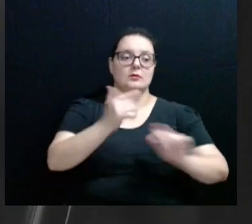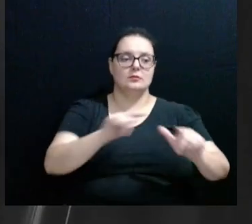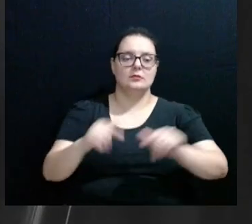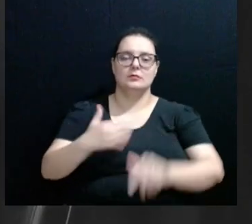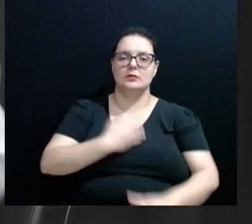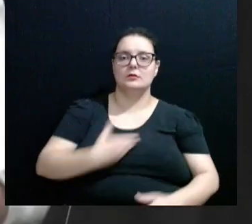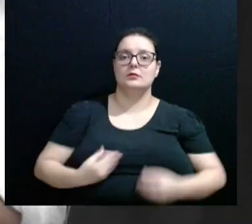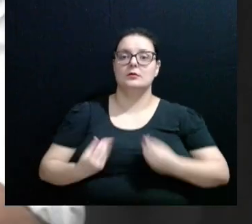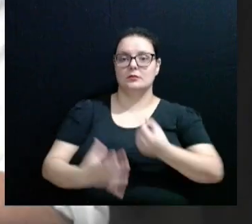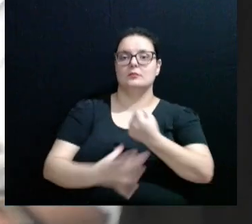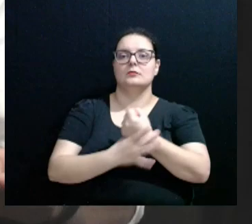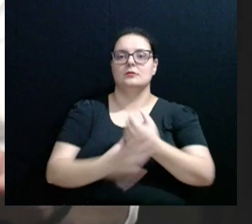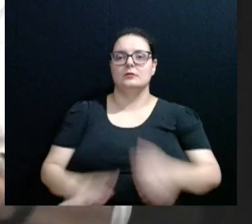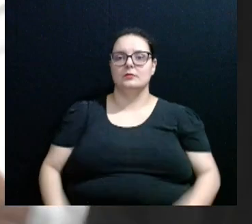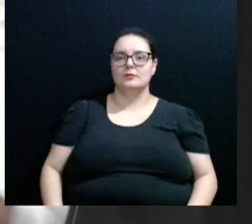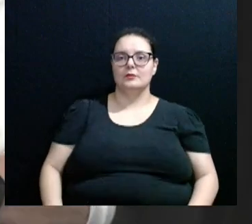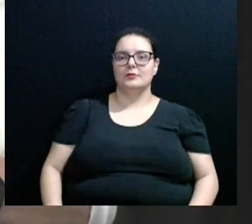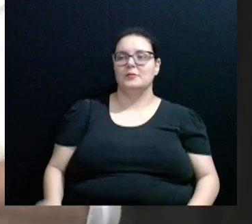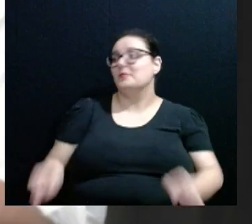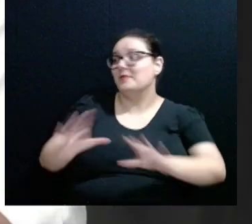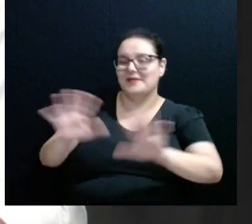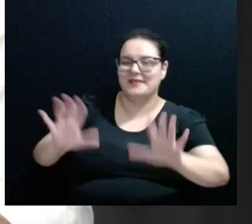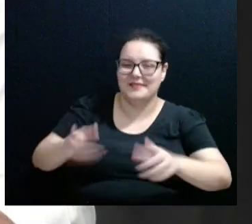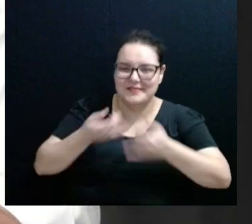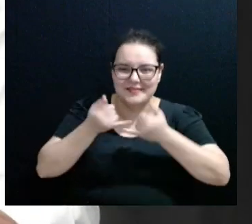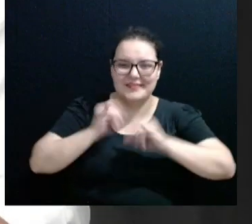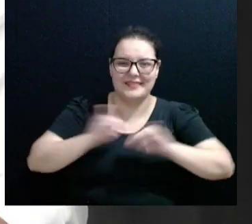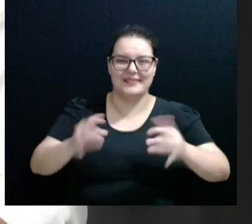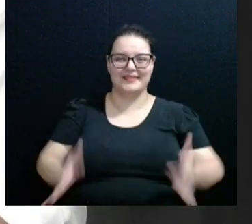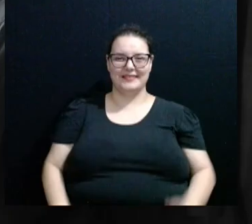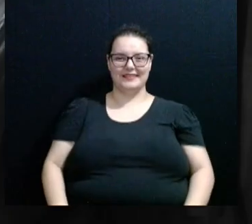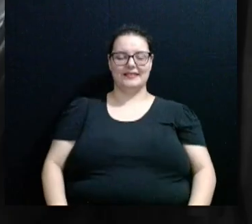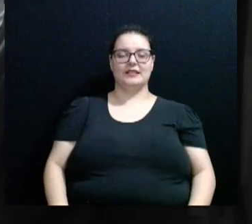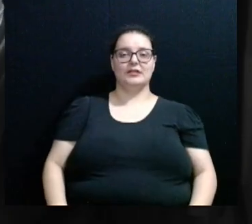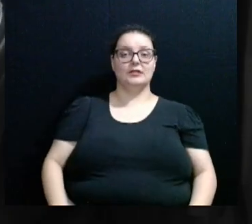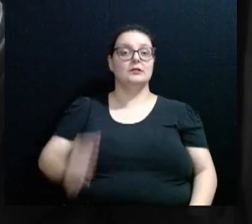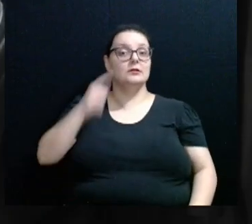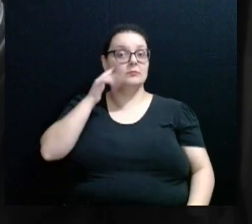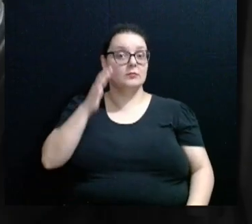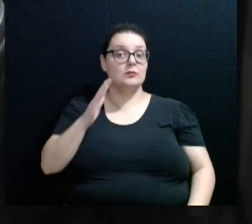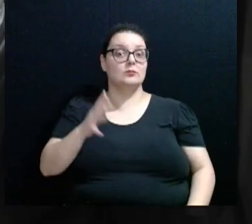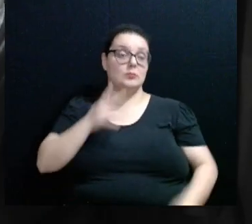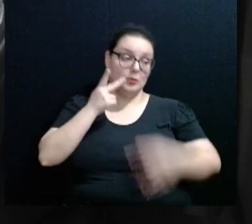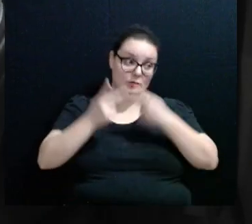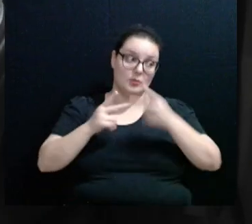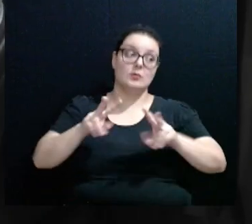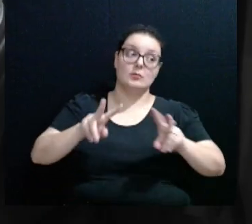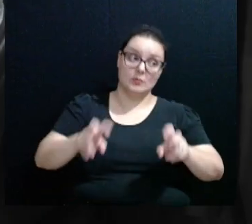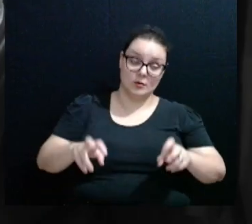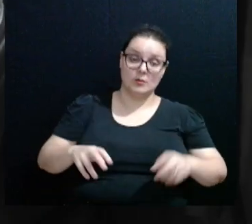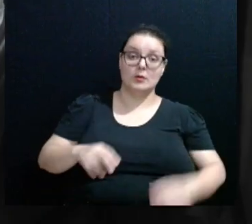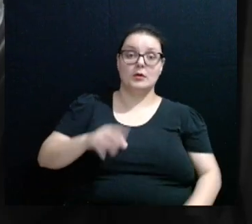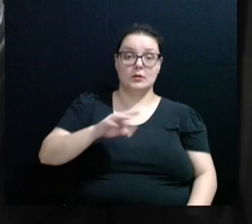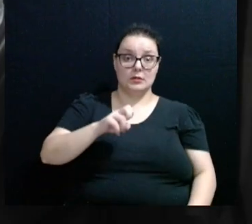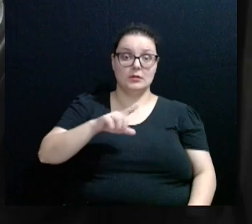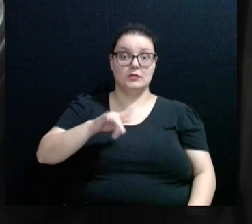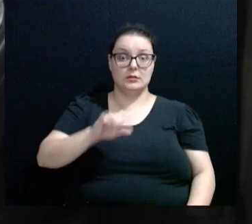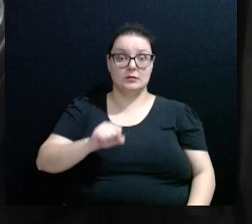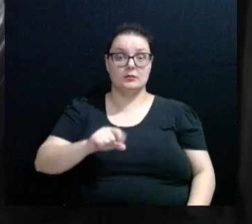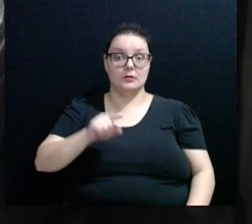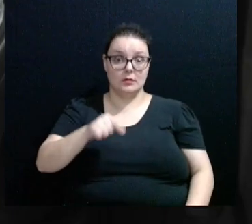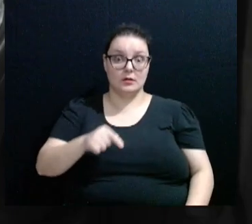pessoas. Pronto, que você não passei Tá certo, então prazo. Já vamos pensar um dia para falar sobre essa questão das telas, que é algo